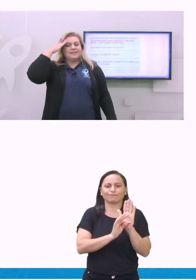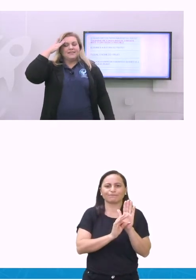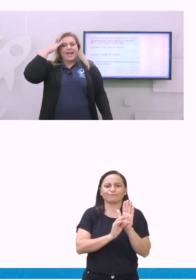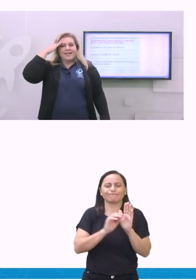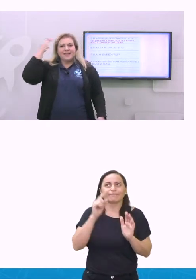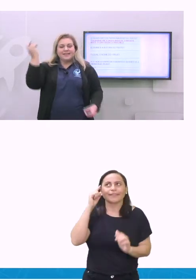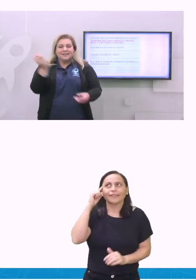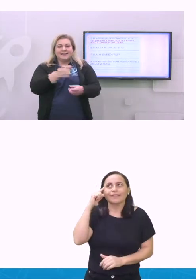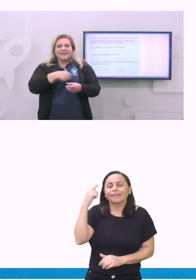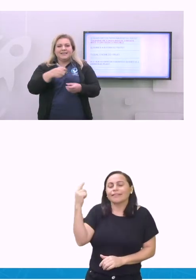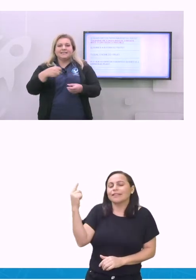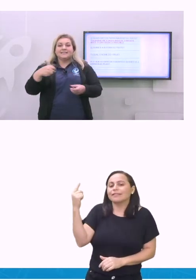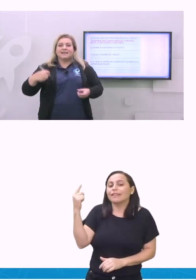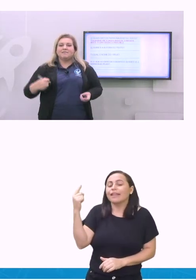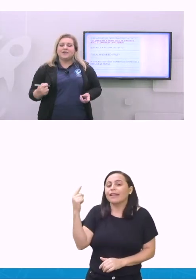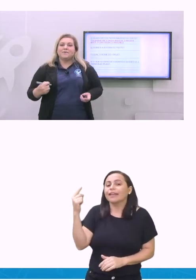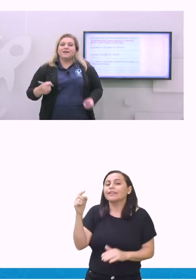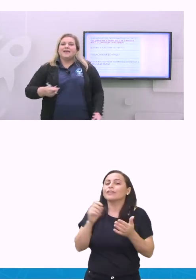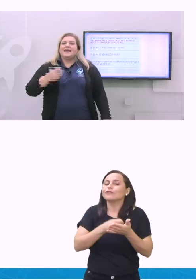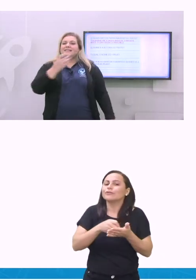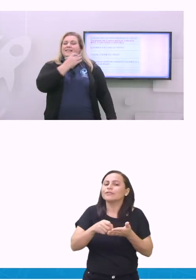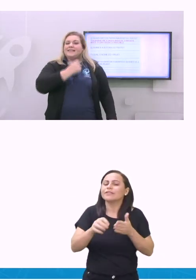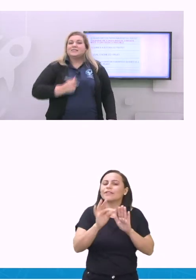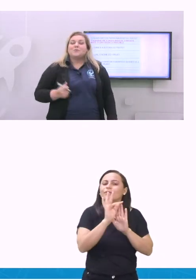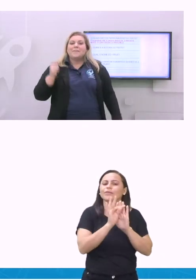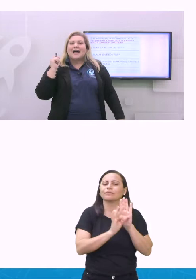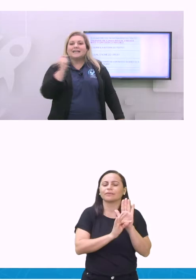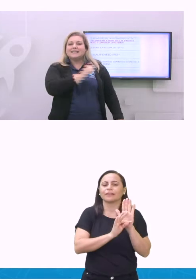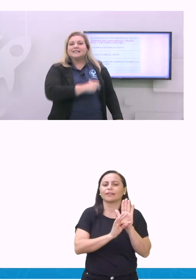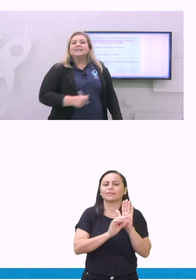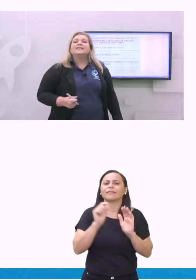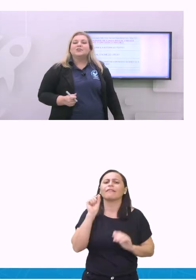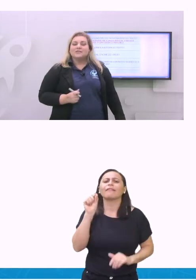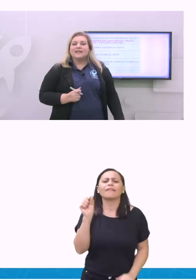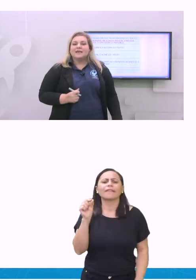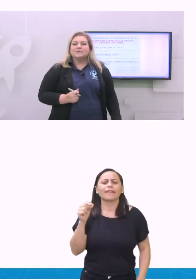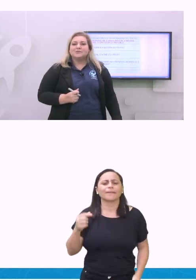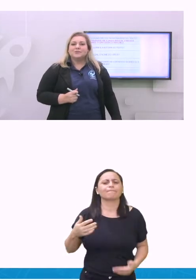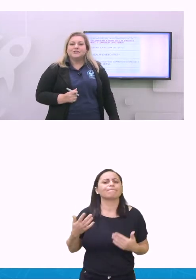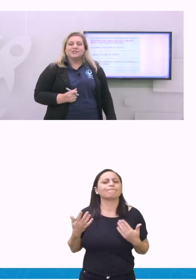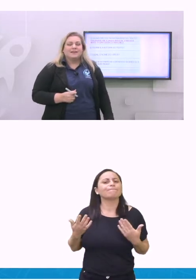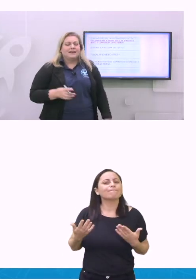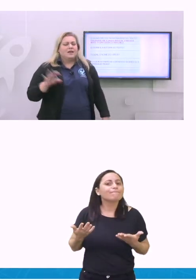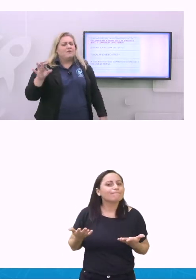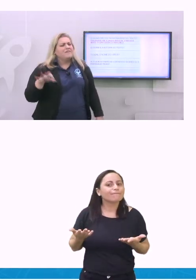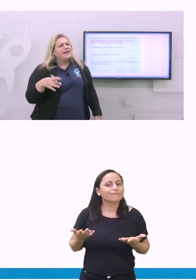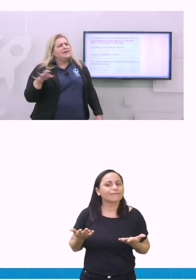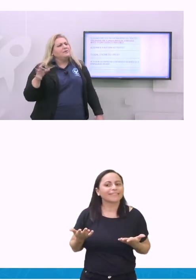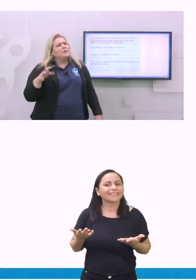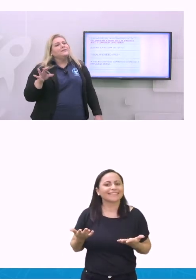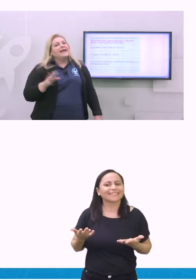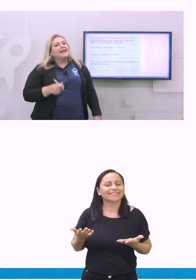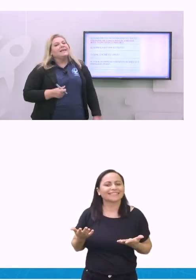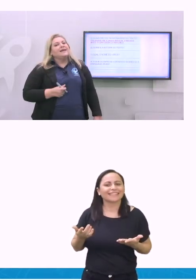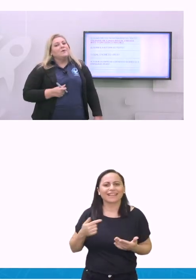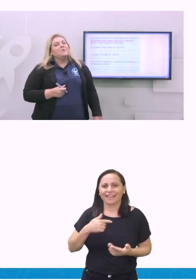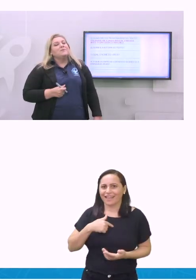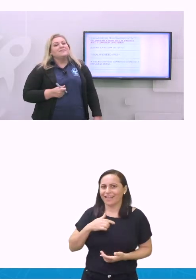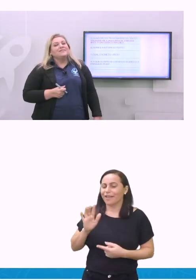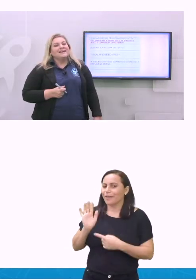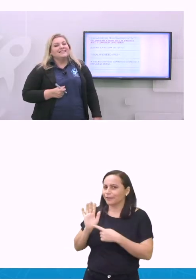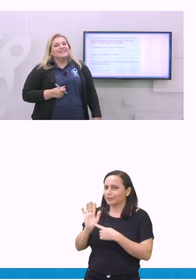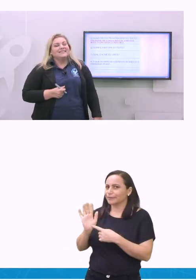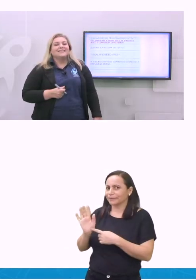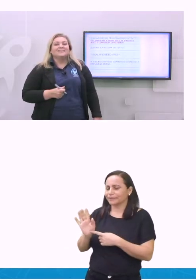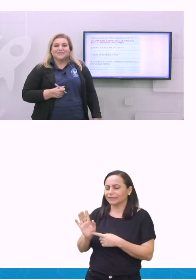teve a ideia e escreveu esse texto bacana que nós lemos hoje. Eu falei o nome dela aqui